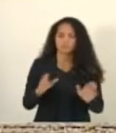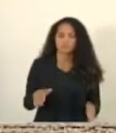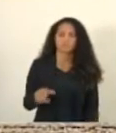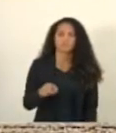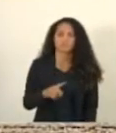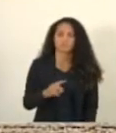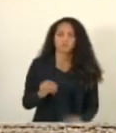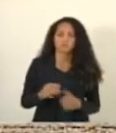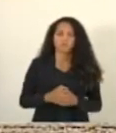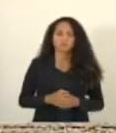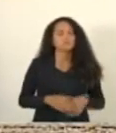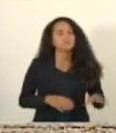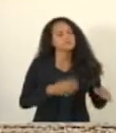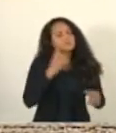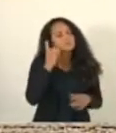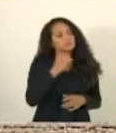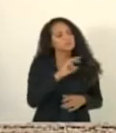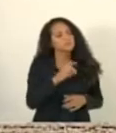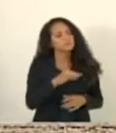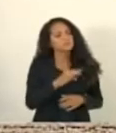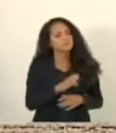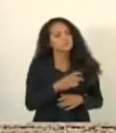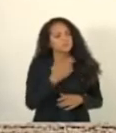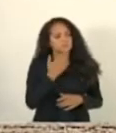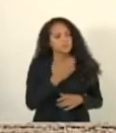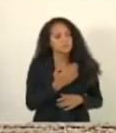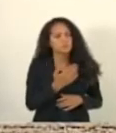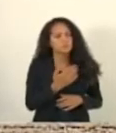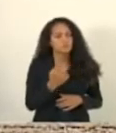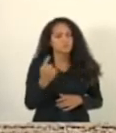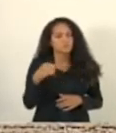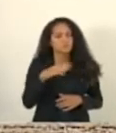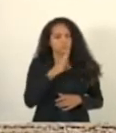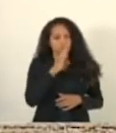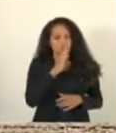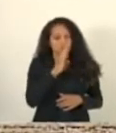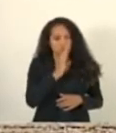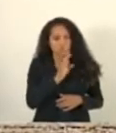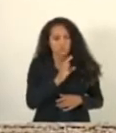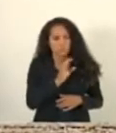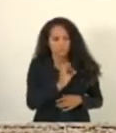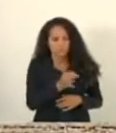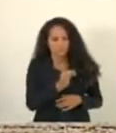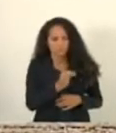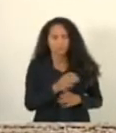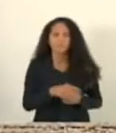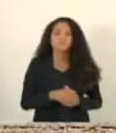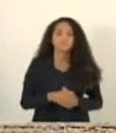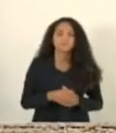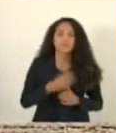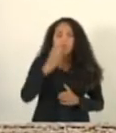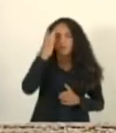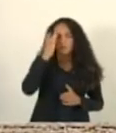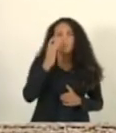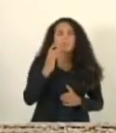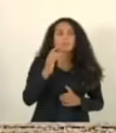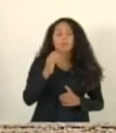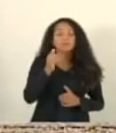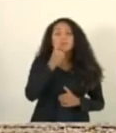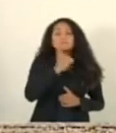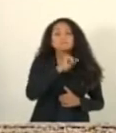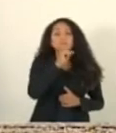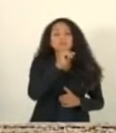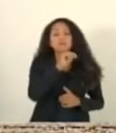a Vossa Excelência. Deputado Janete, Vossa Excelência pediu um minuto de silêncio para a mãe do Davi e uma